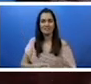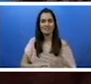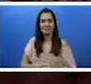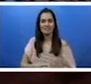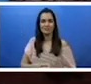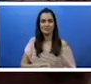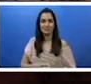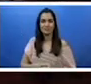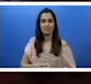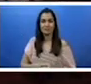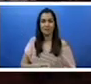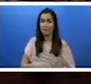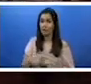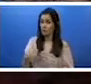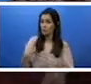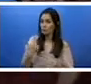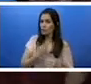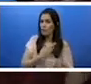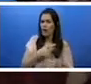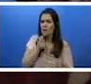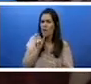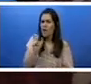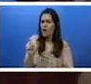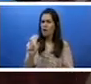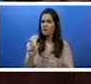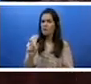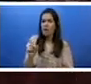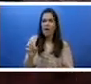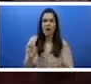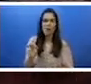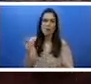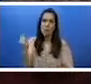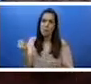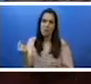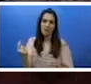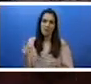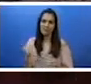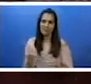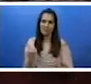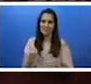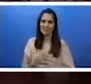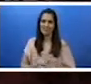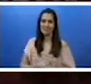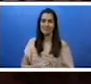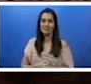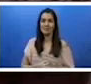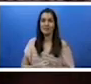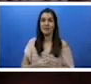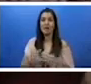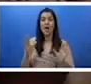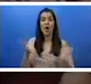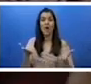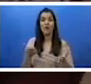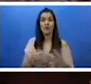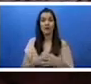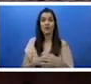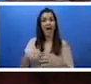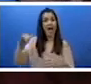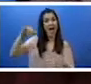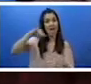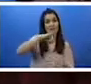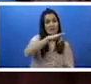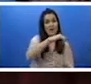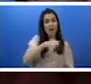Foguete. Então, a palavra que não fazia parte é foguete. Vamos lá. E agora?